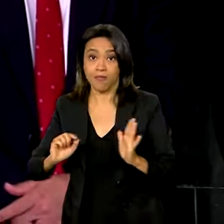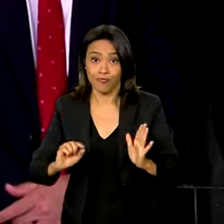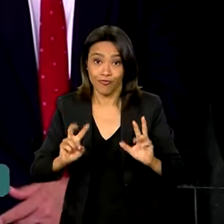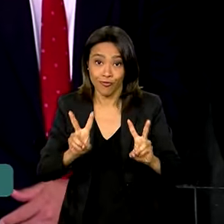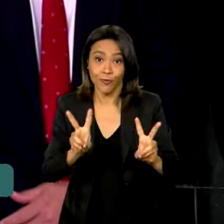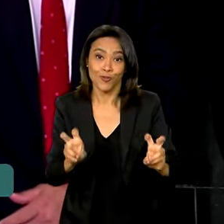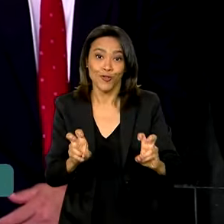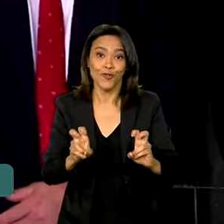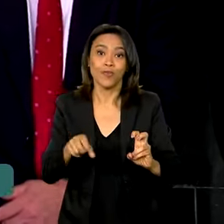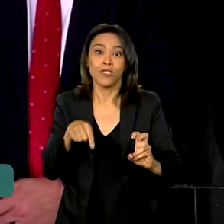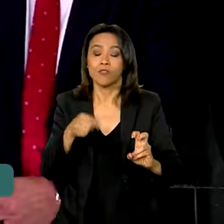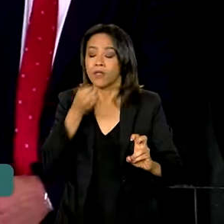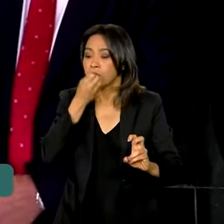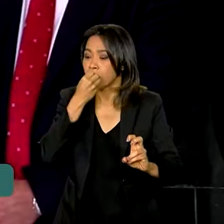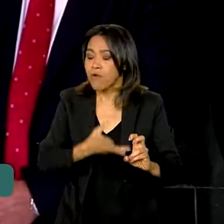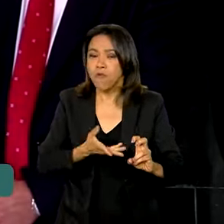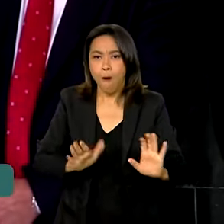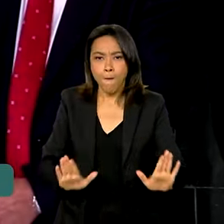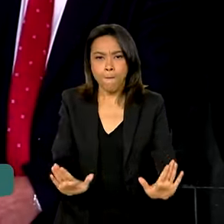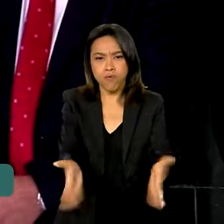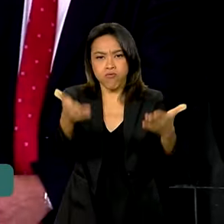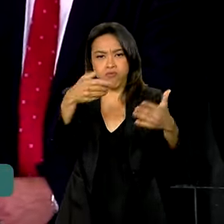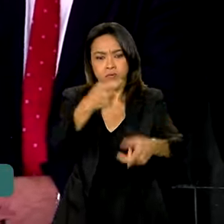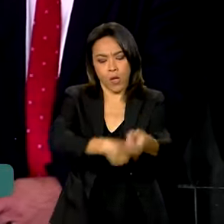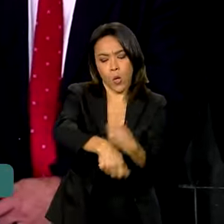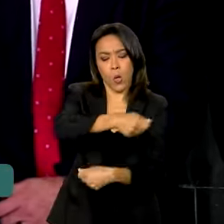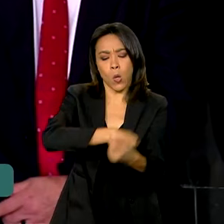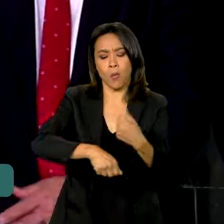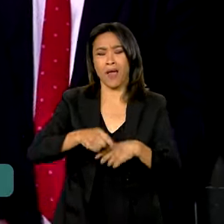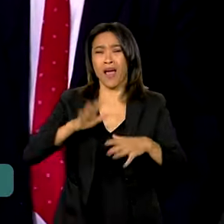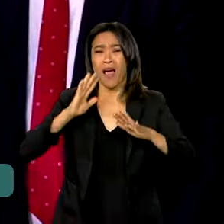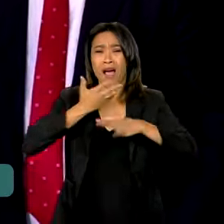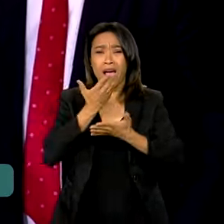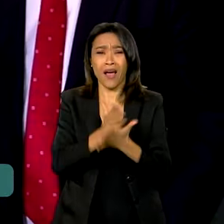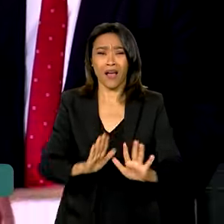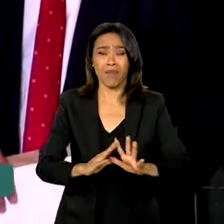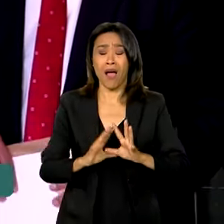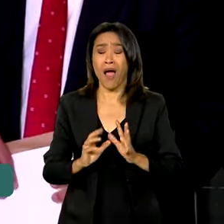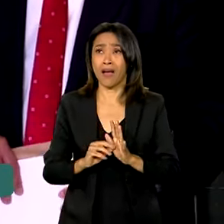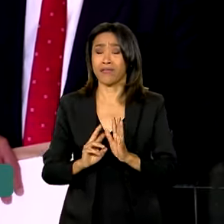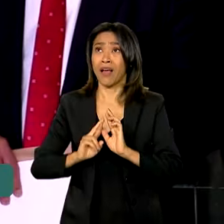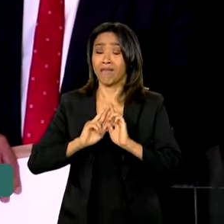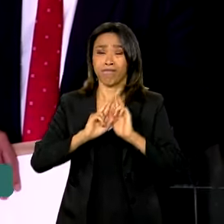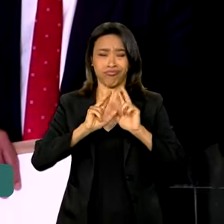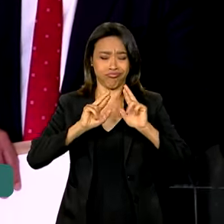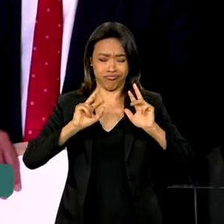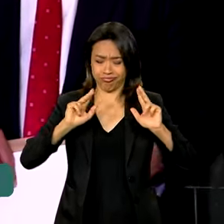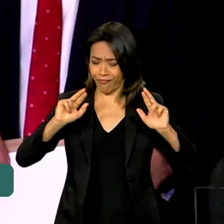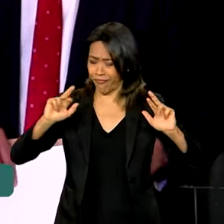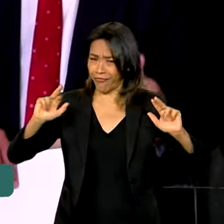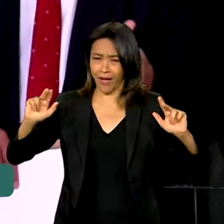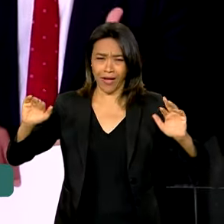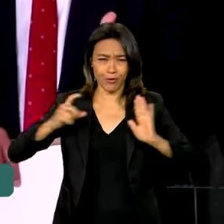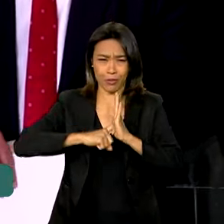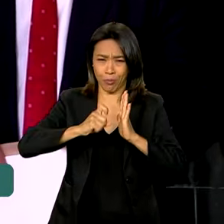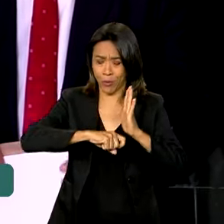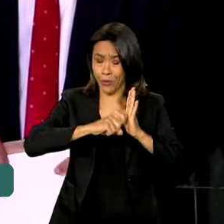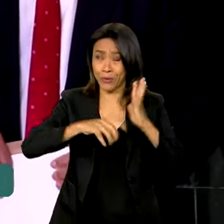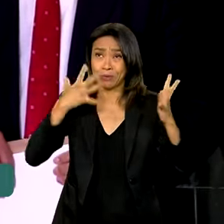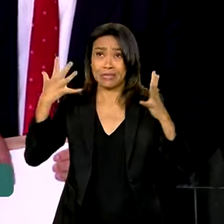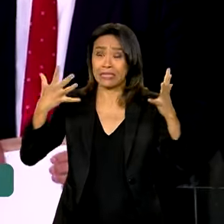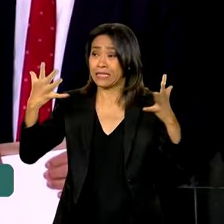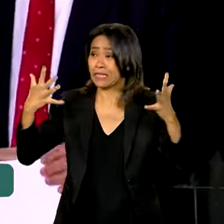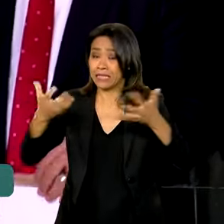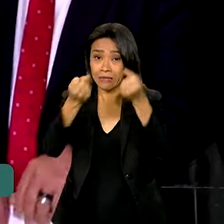importante para o crescimento econômico, para acabarmos com a verdadeira balbúrdia tributária que ainda existe no país. Foi uma tributária